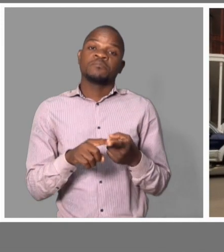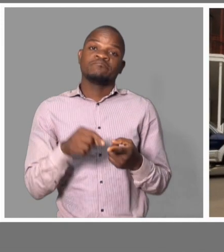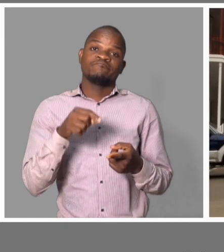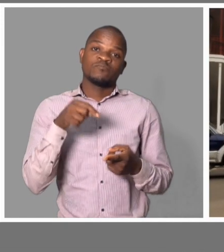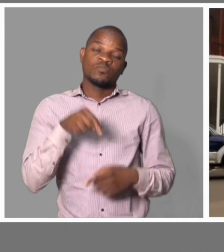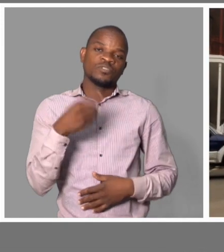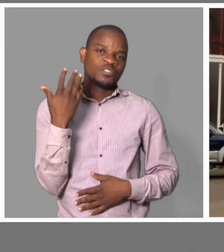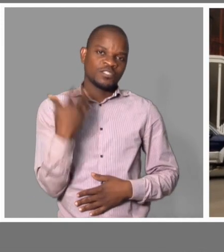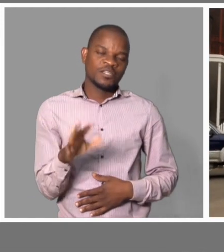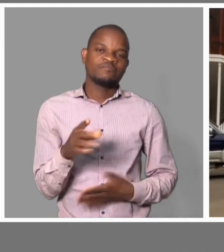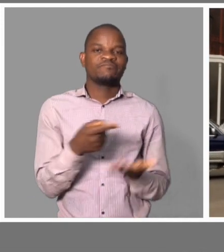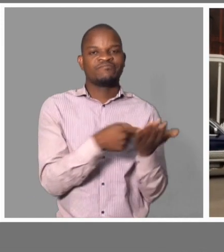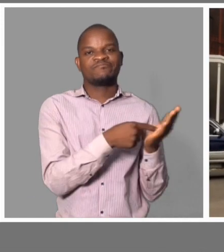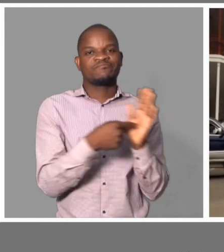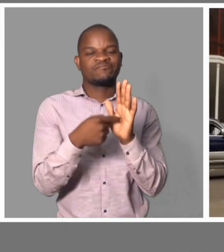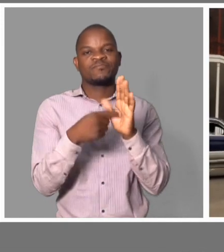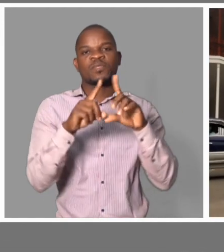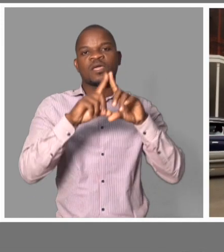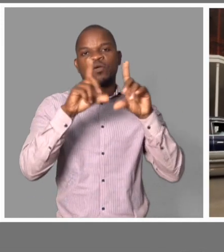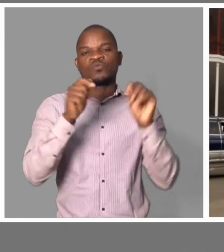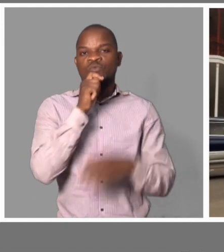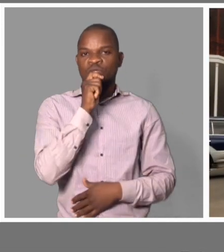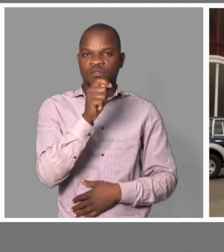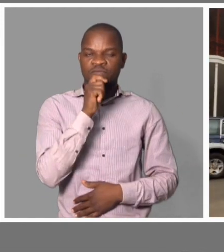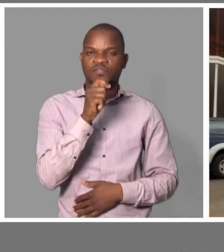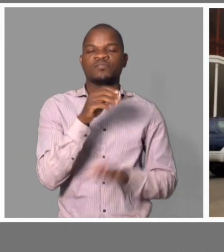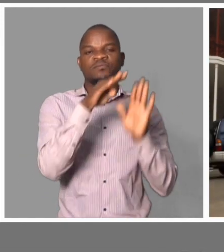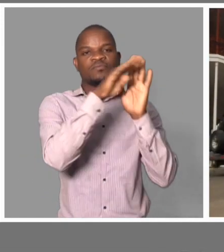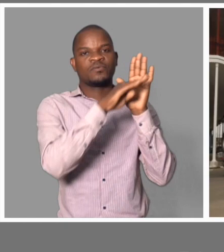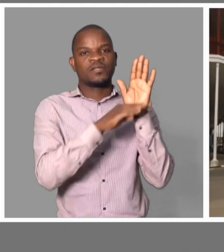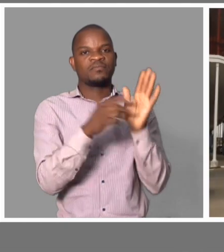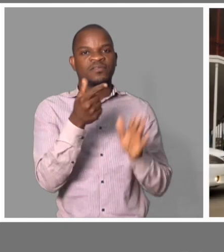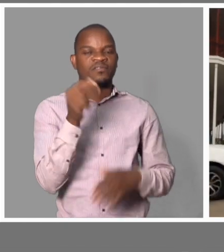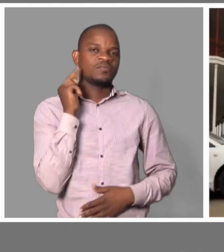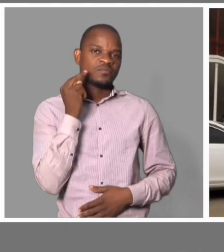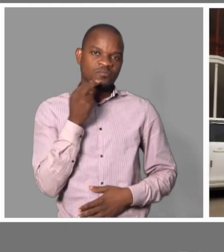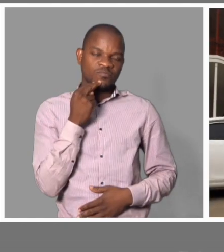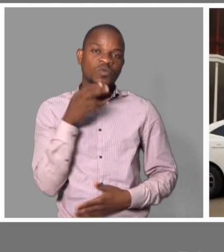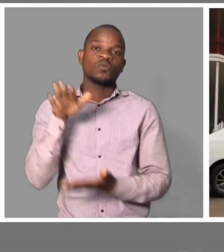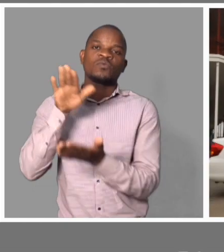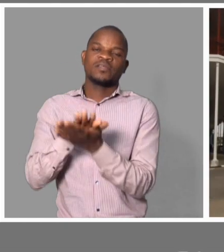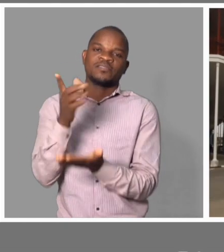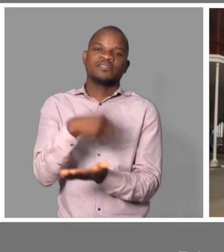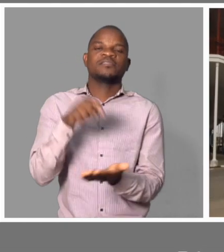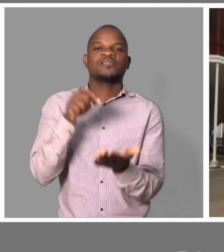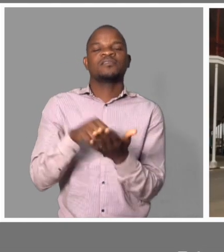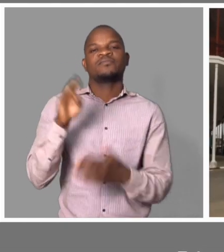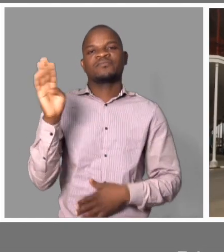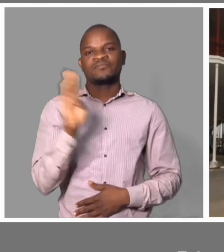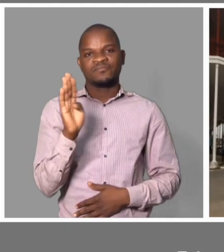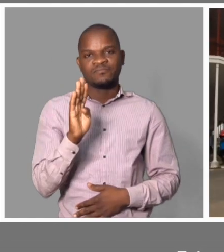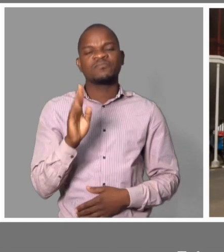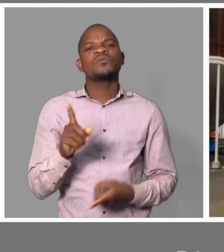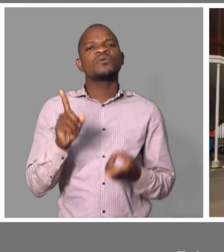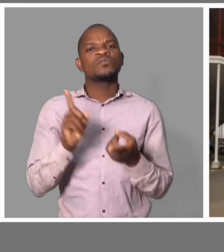assim, pois, que fizemos esta edição de entrevista no programa da TV surdo a partir da cidade da